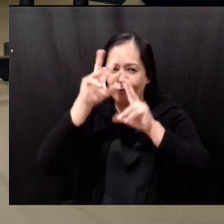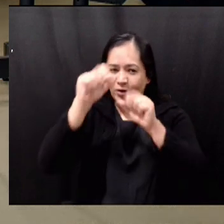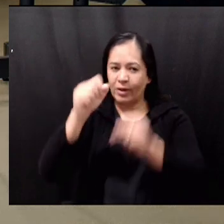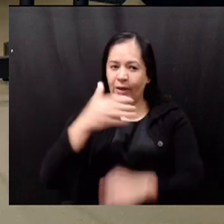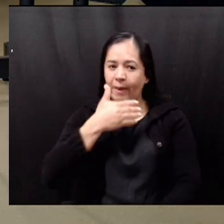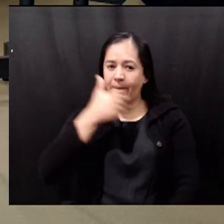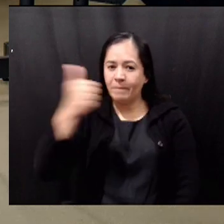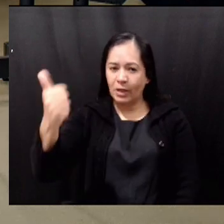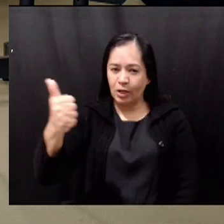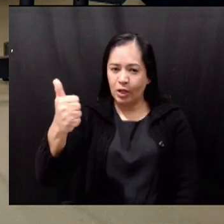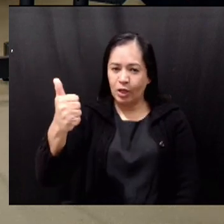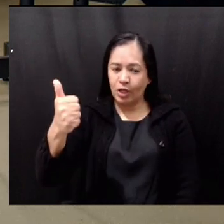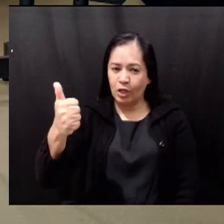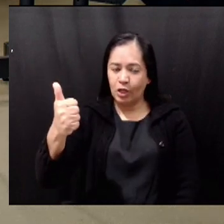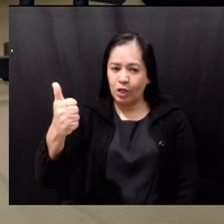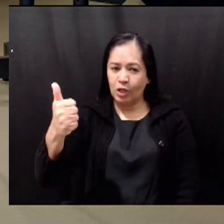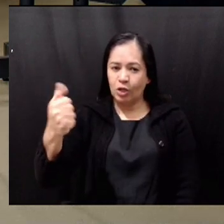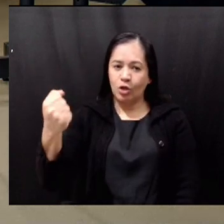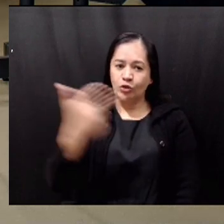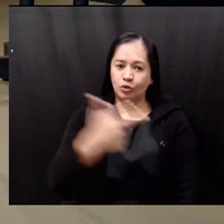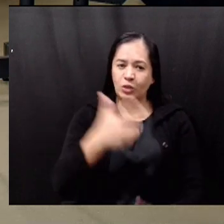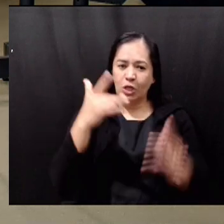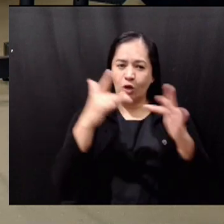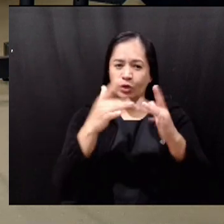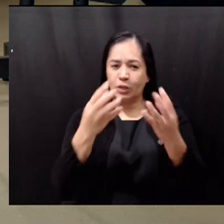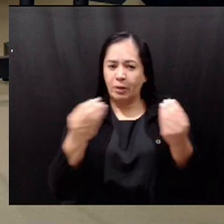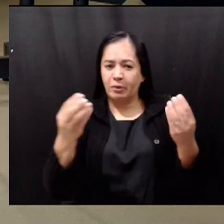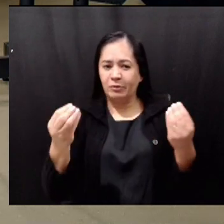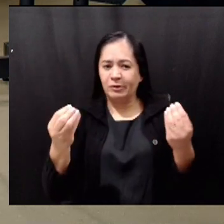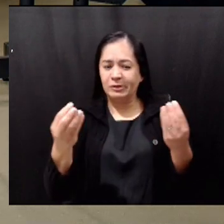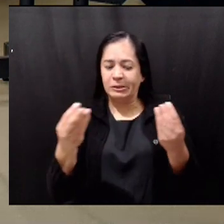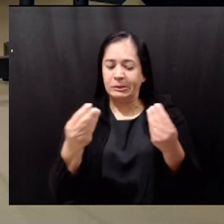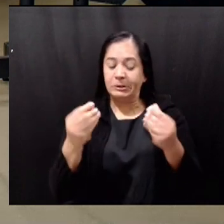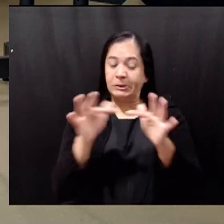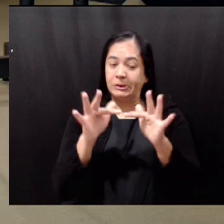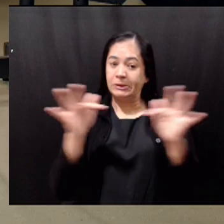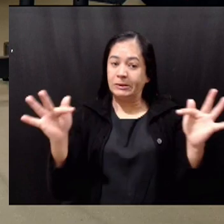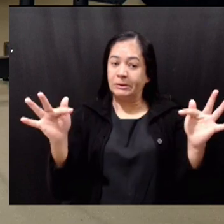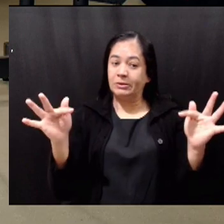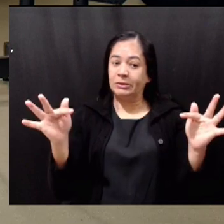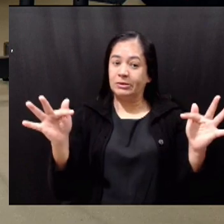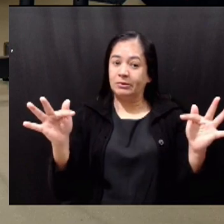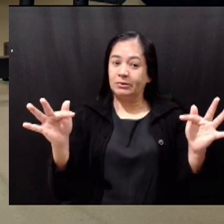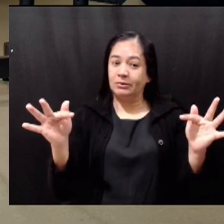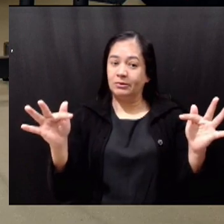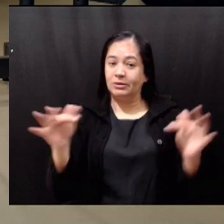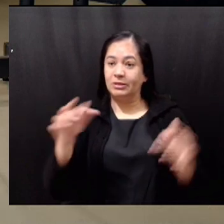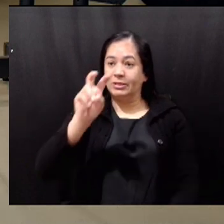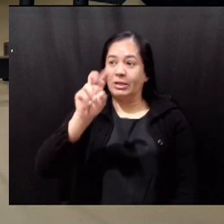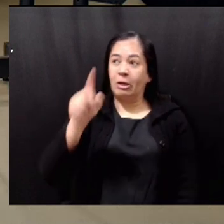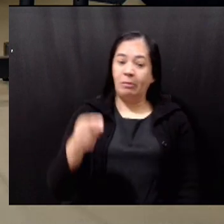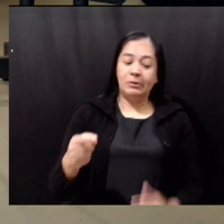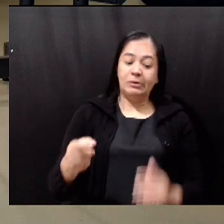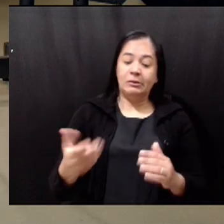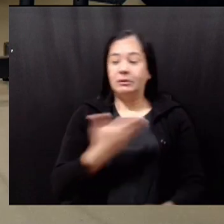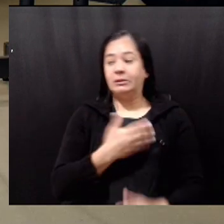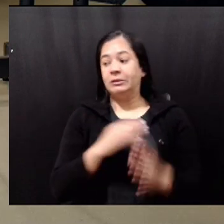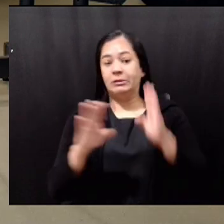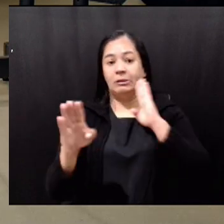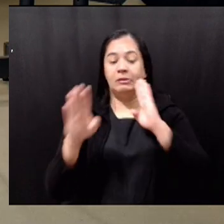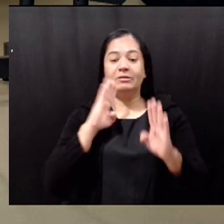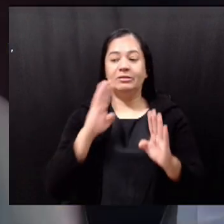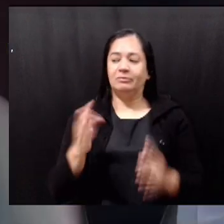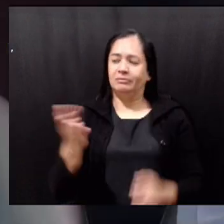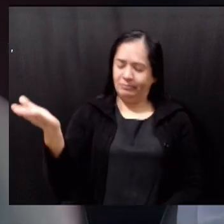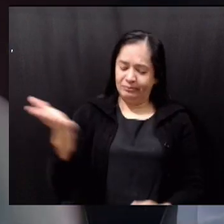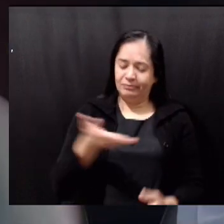ter muitos contatos superficiais". É, aquele negócio de cinco Uhum. mil amigos no Facebook. Vai lá, Renan, responde essa pra Ah,